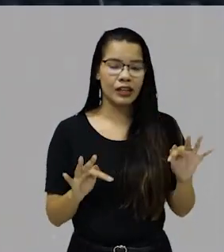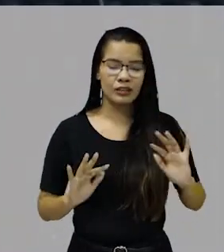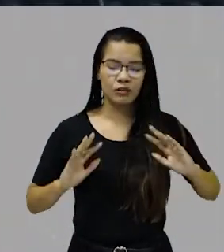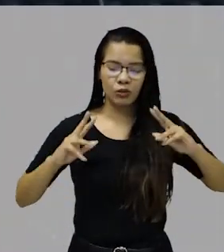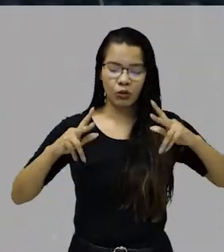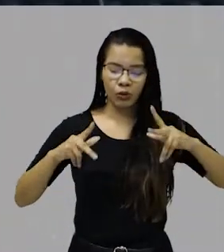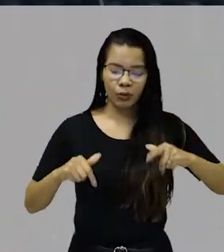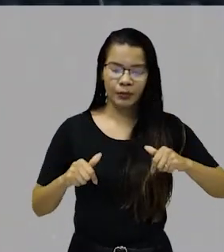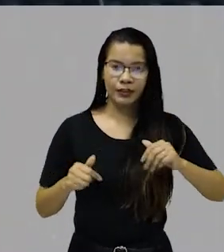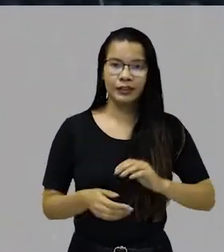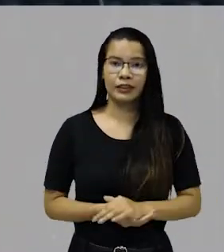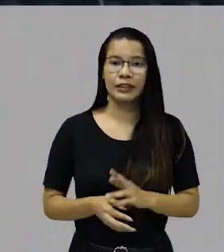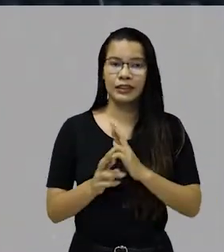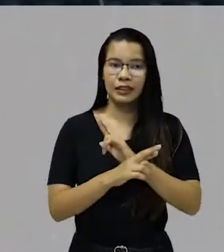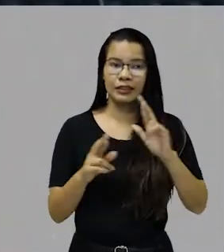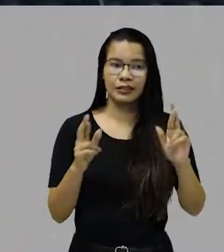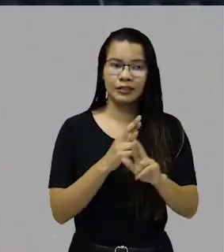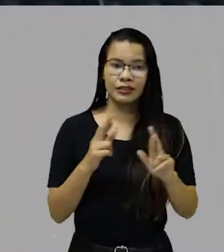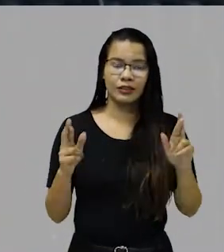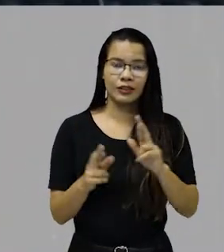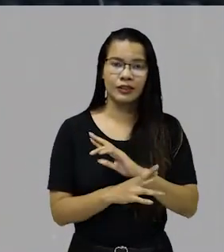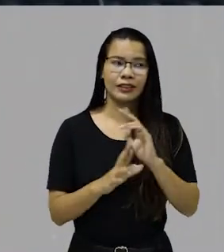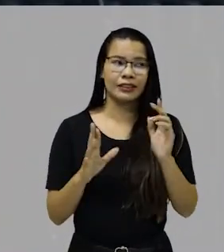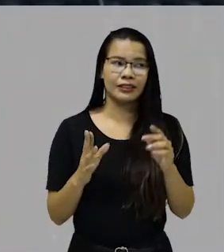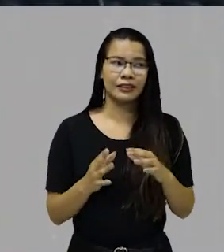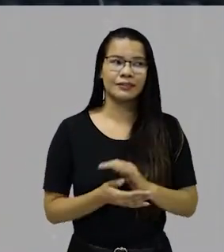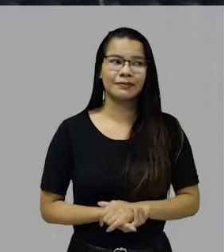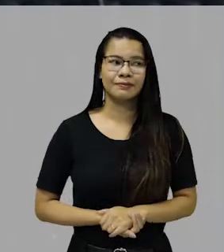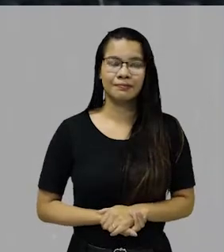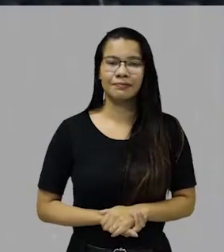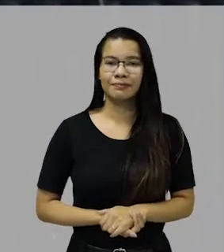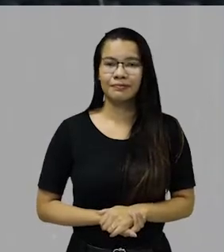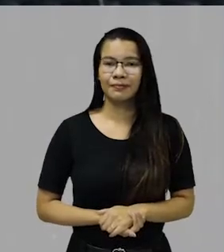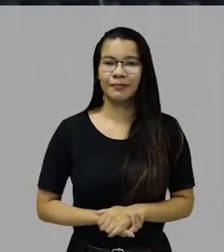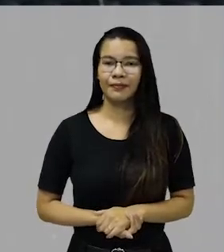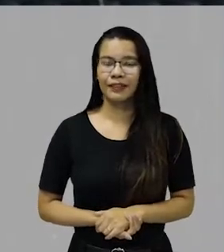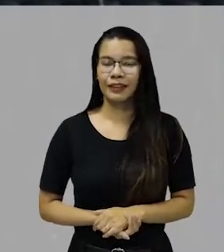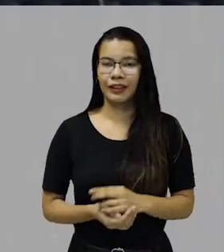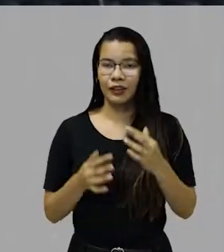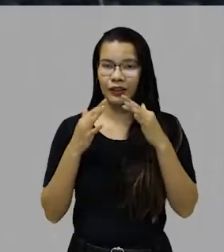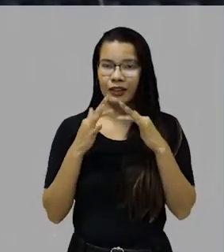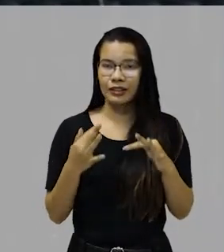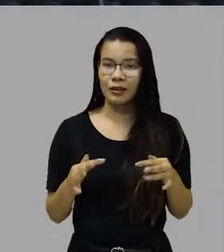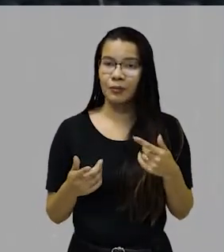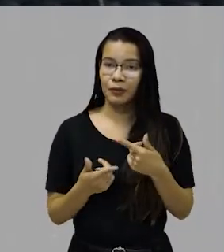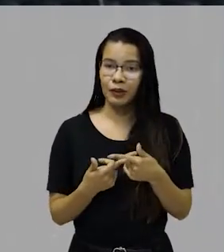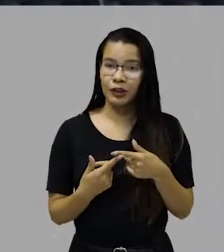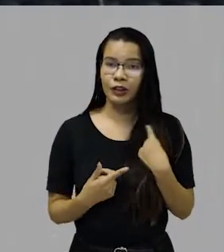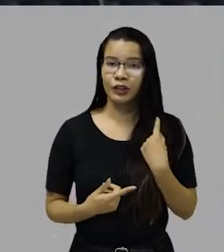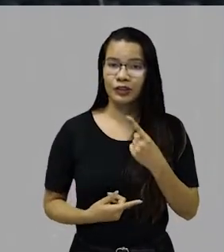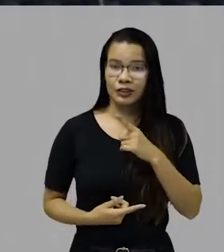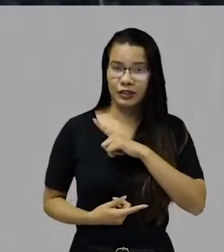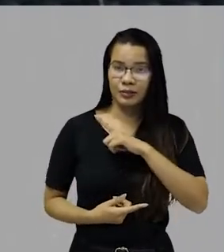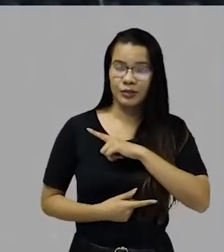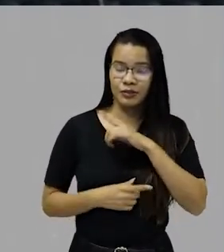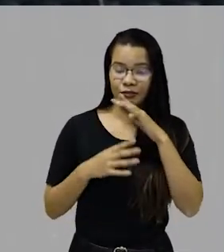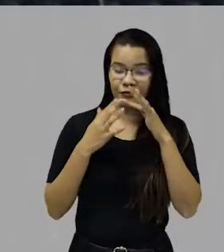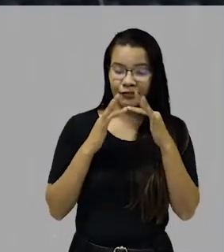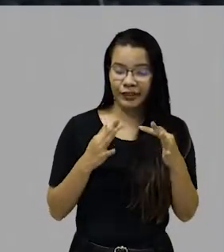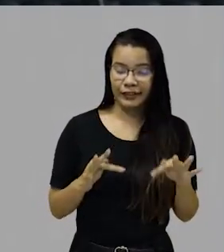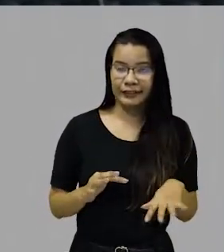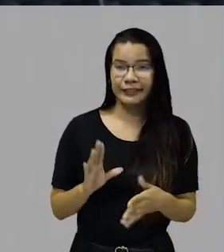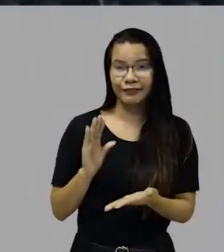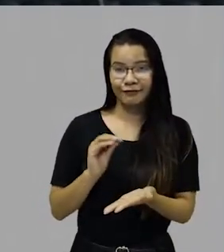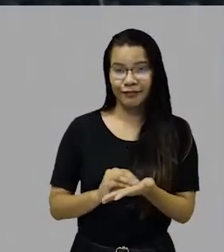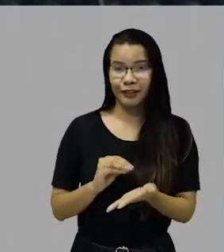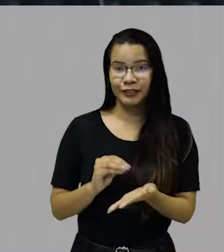completa, envolvendo orações, tá certo? Porque a gente tem frases sem verbo. Então, não dá para trabalhar nesse caso